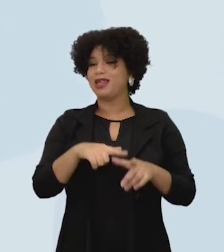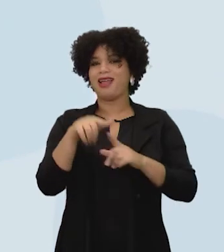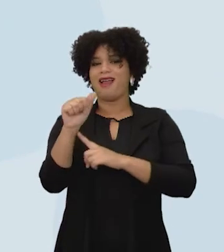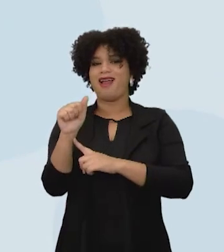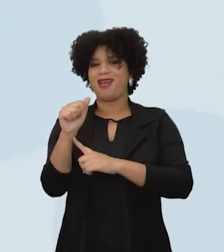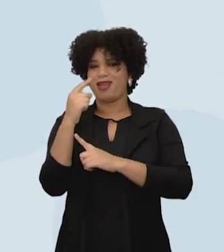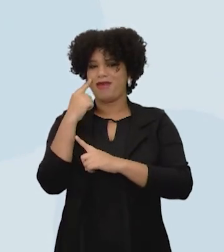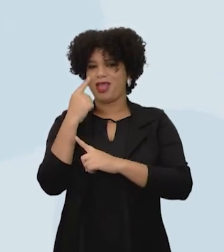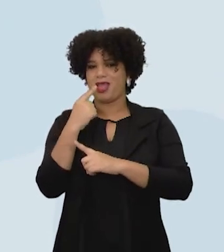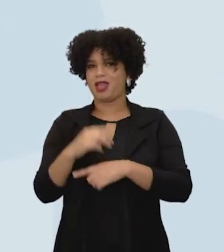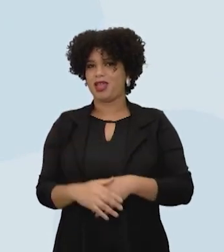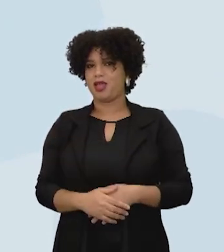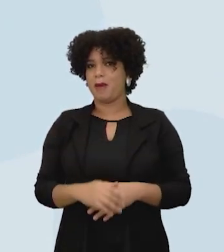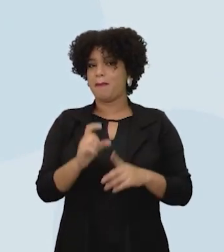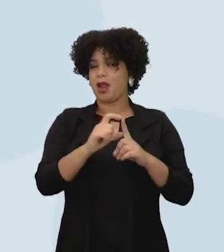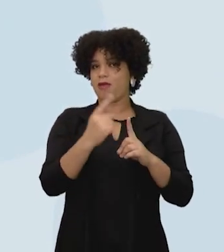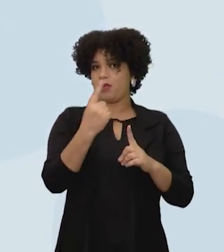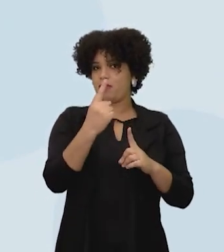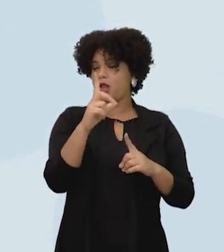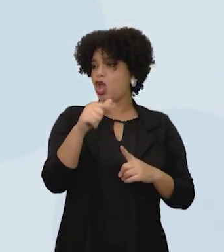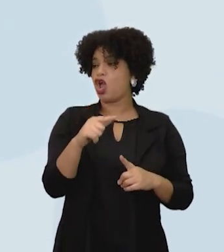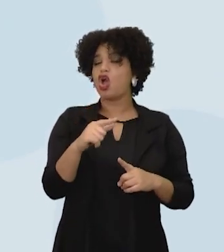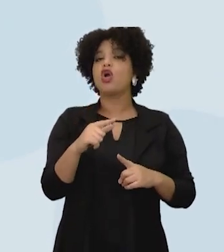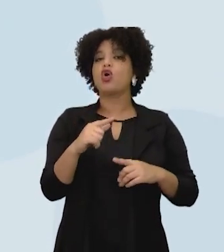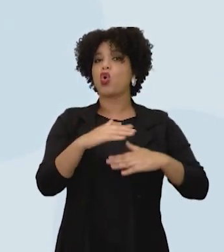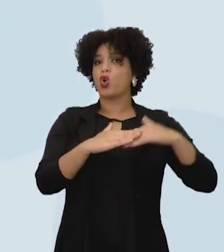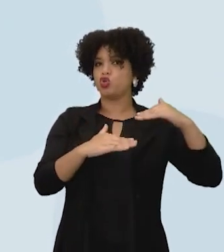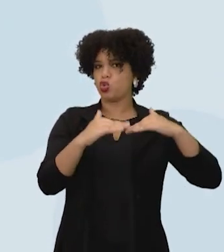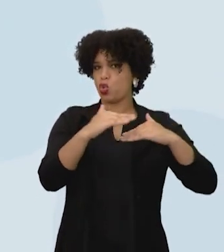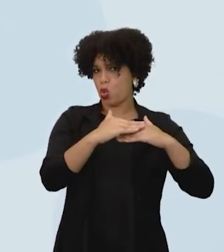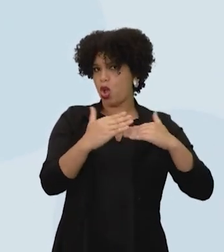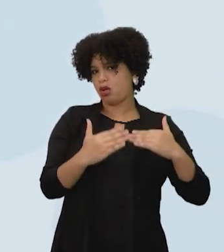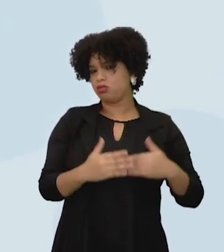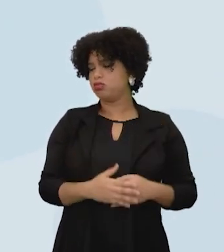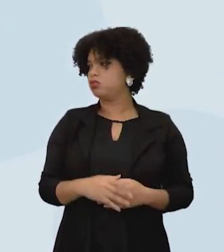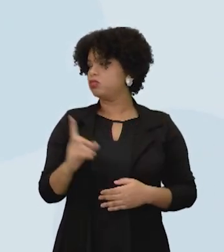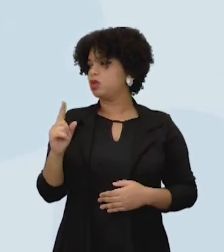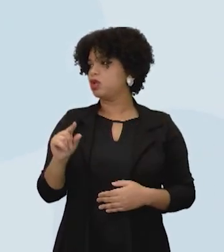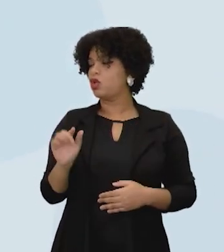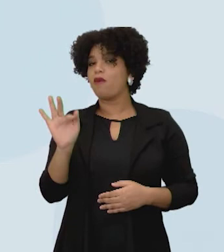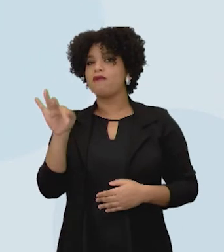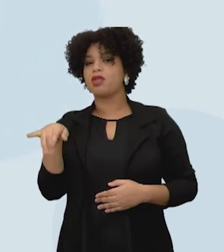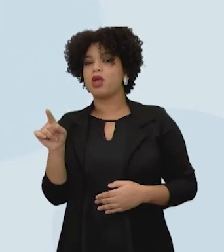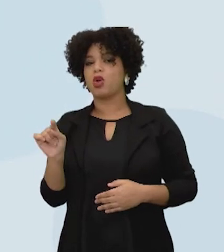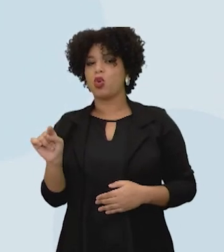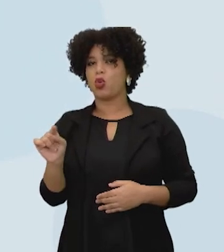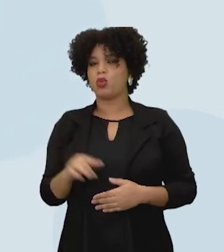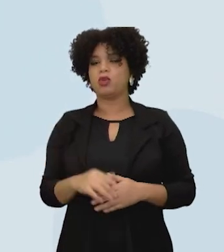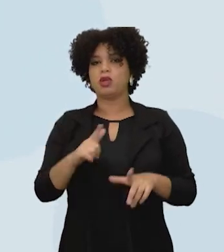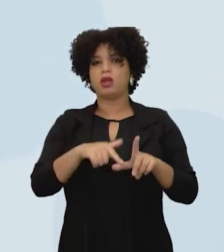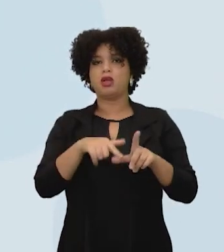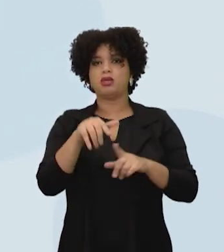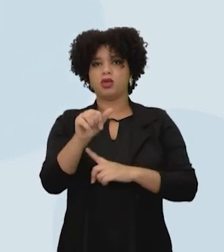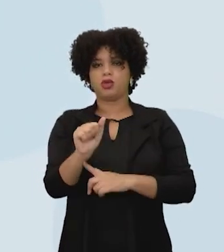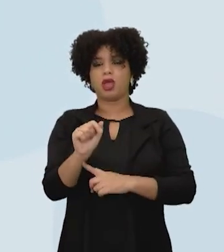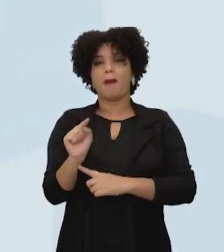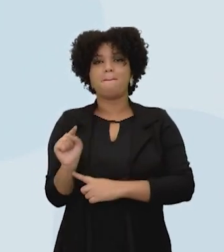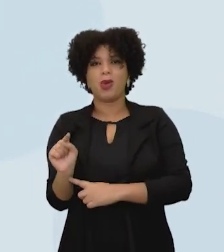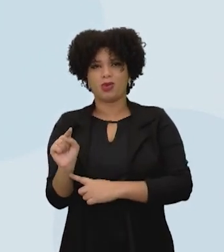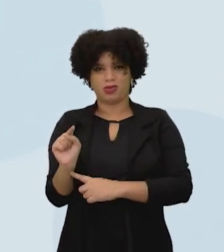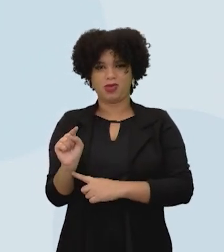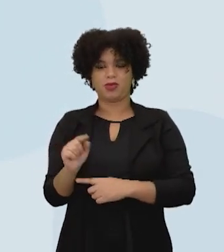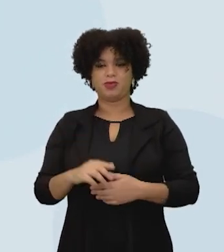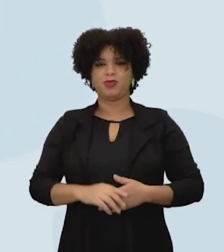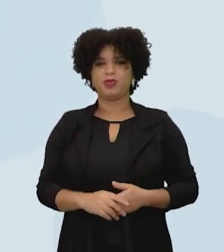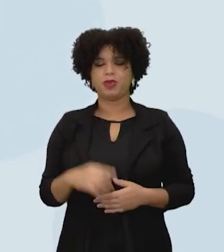Tá vendo na segunda linha, ó, construa um período em que a palavra segundo tenha sentido, diferente do que foi expresso na atividade anterior. Letra A, ponto.